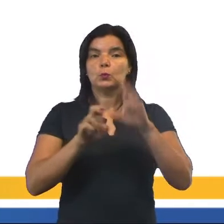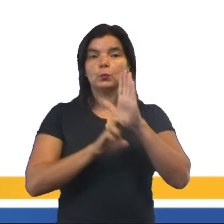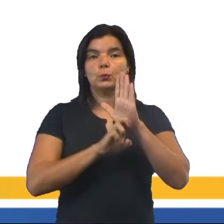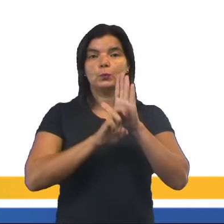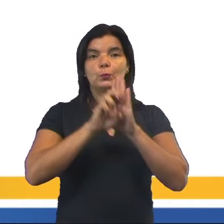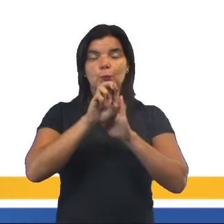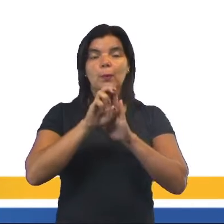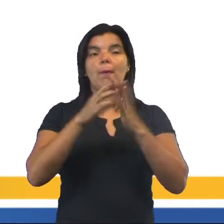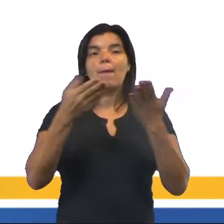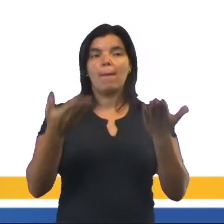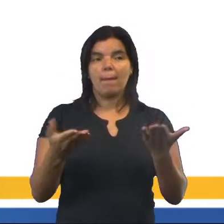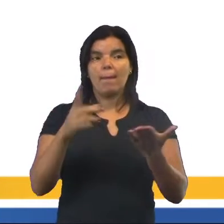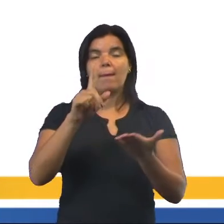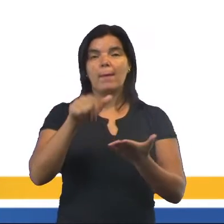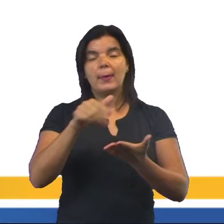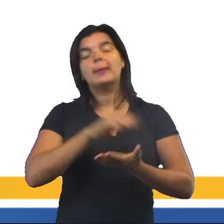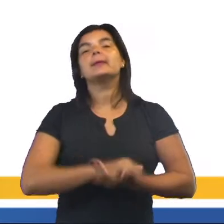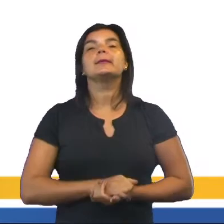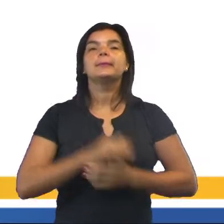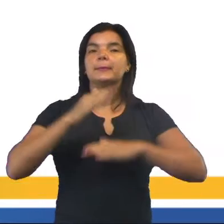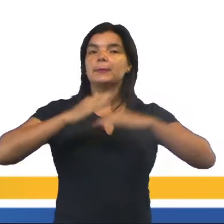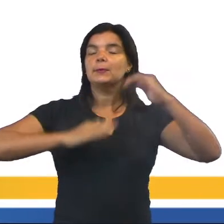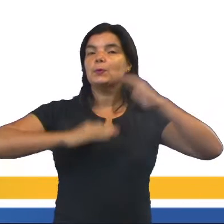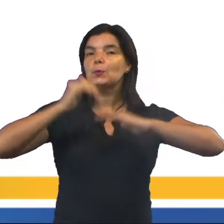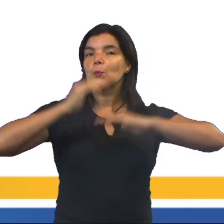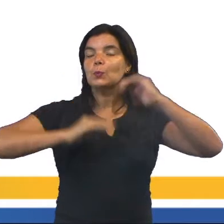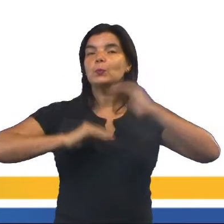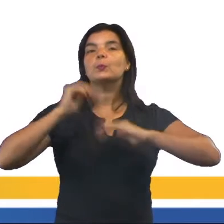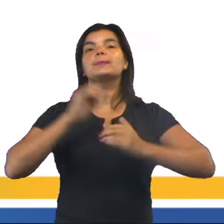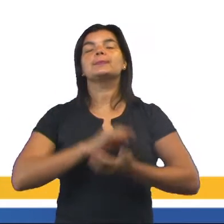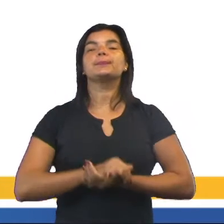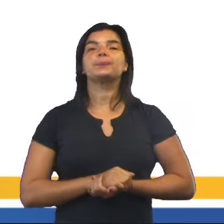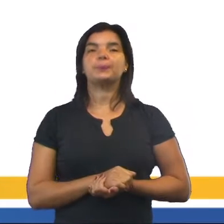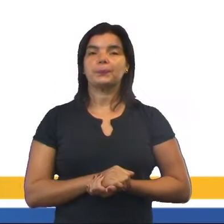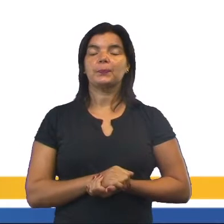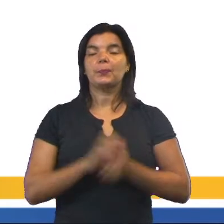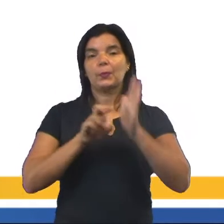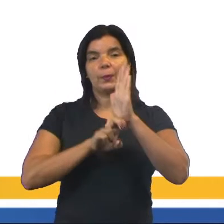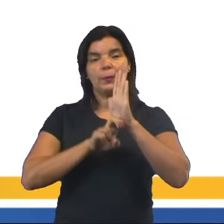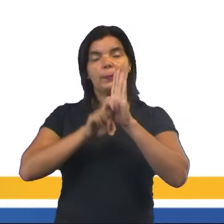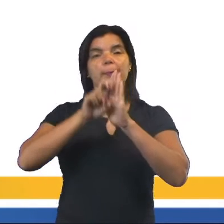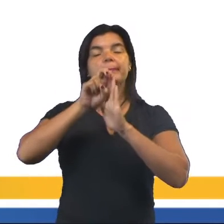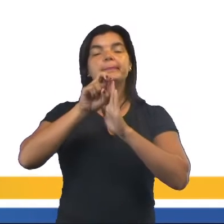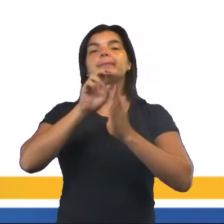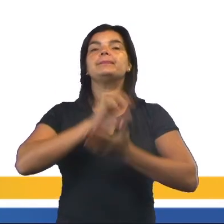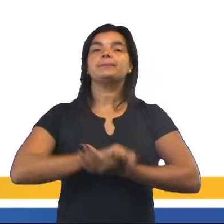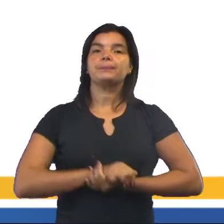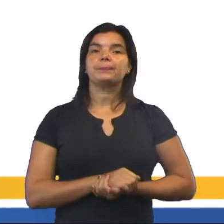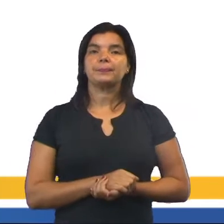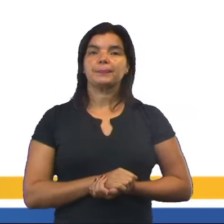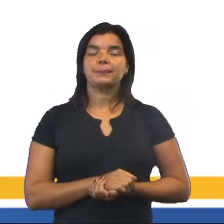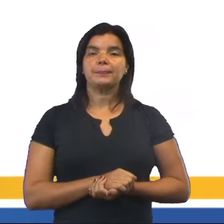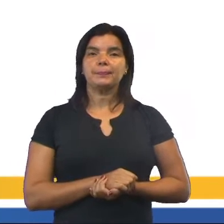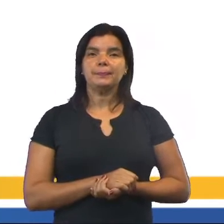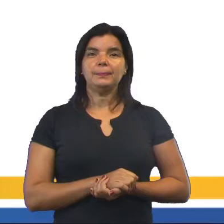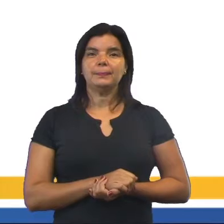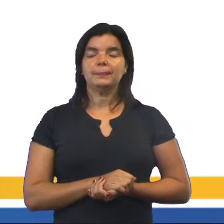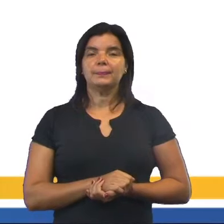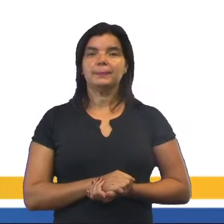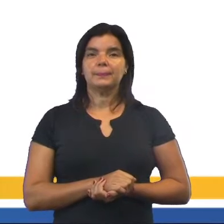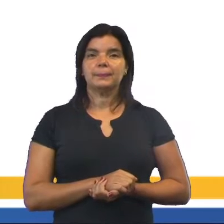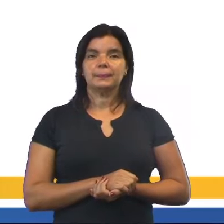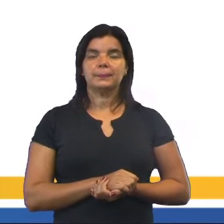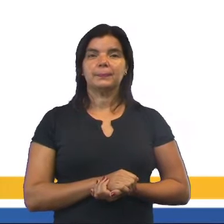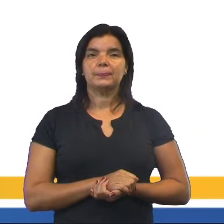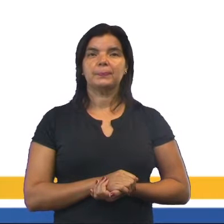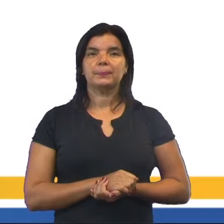elevador. Então, esta era a profissão Elevator Operator, operador de